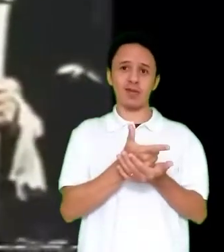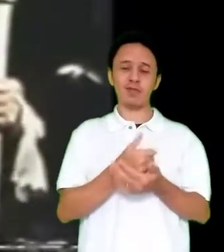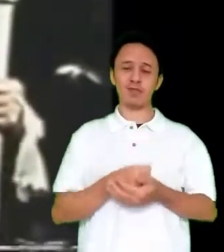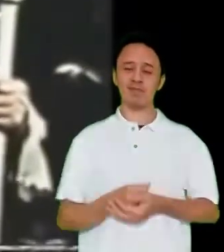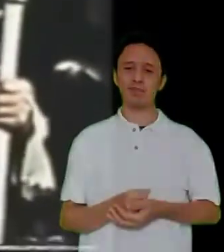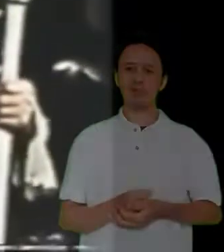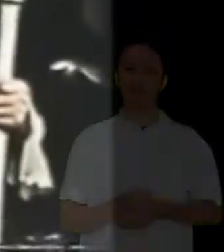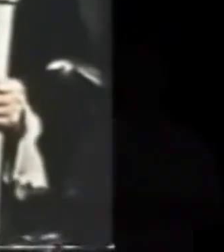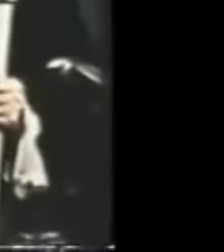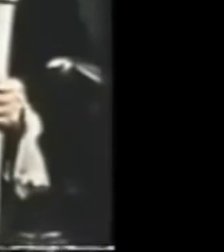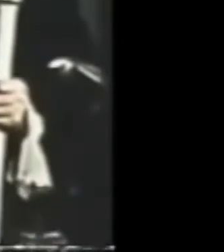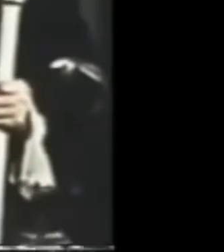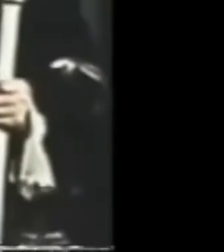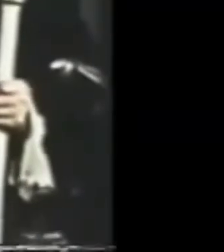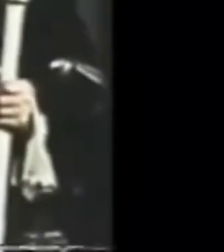pagá-lo.